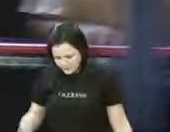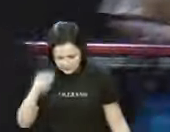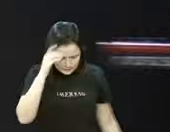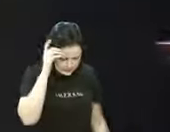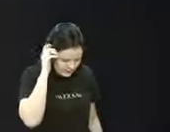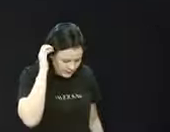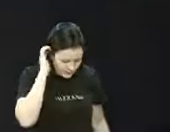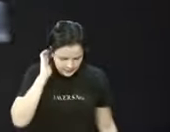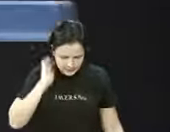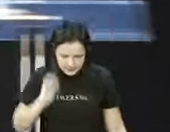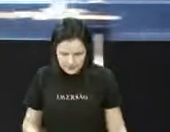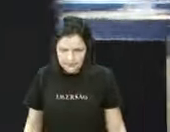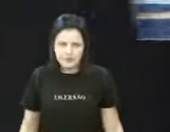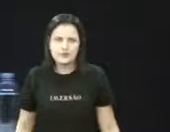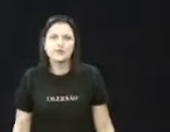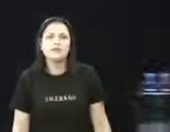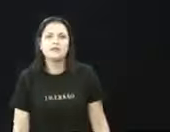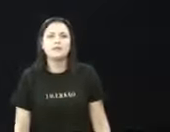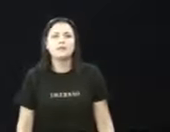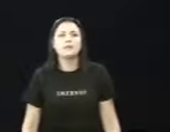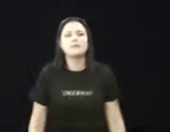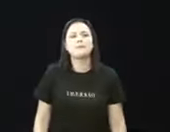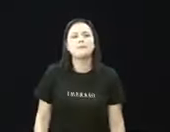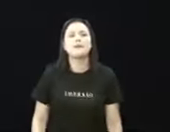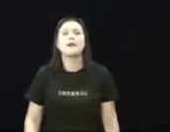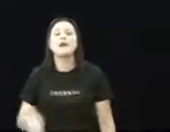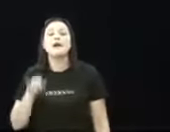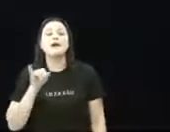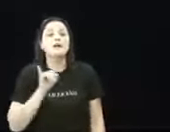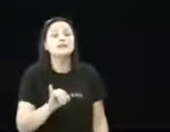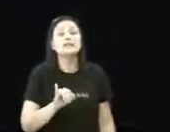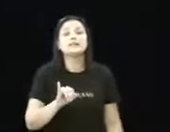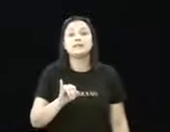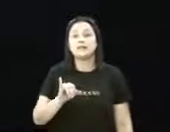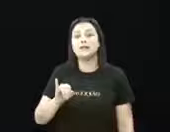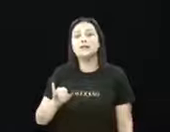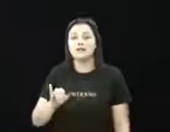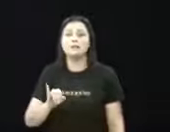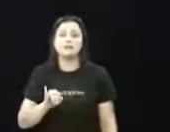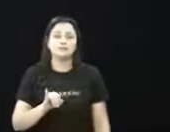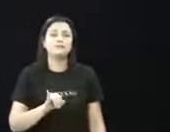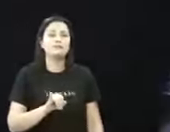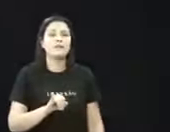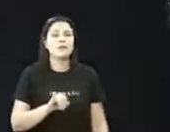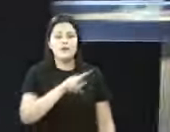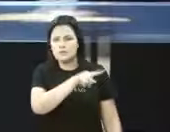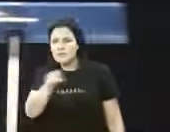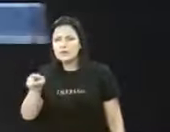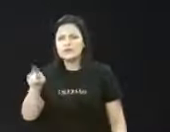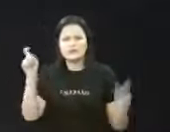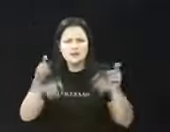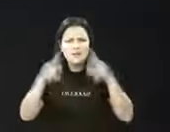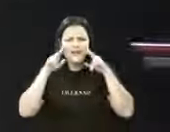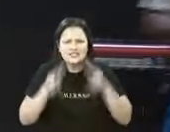Ah, se todos pudessem ver a miríade de anjos que Deus liberou sobre este lugar,